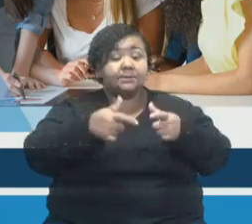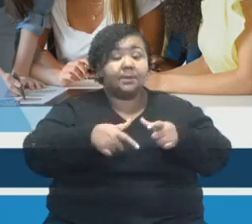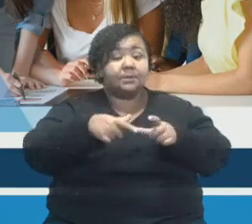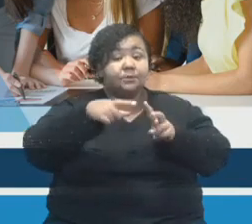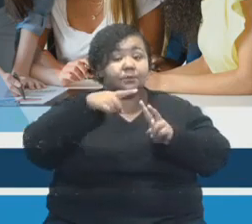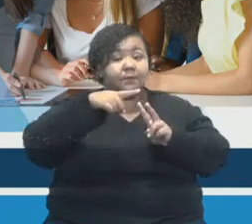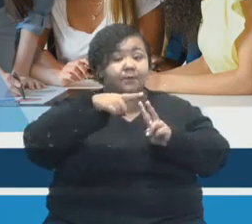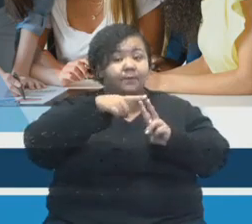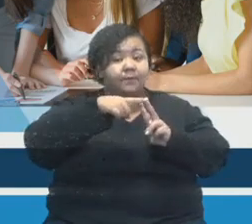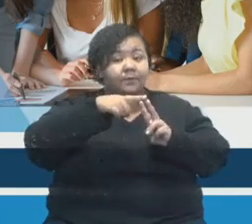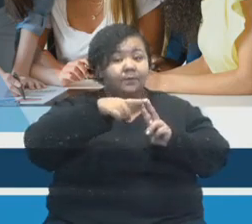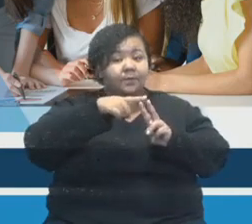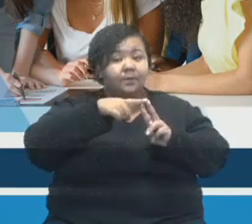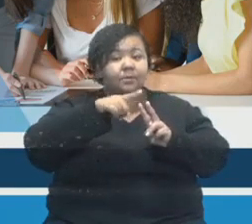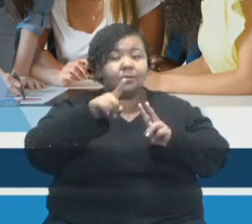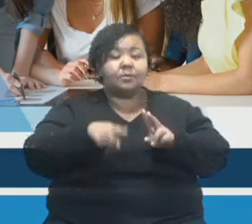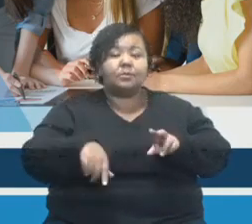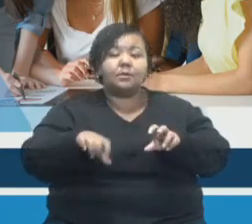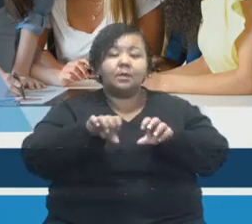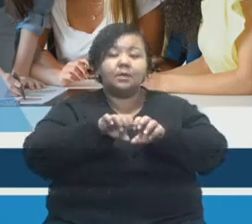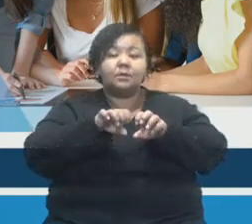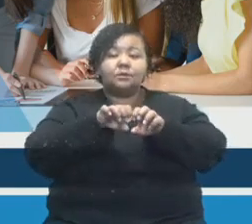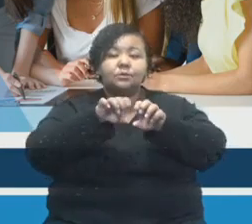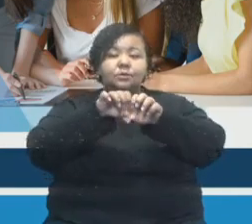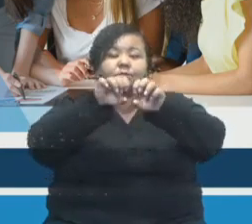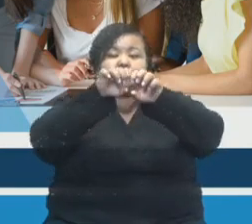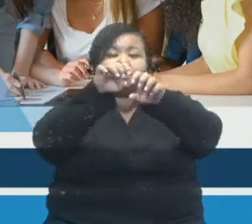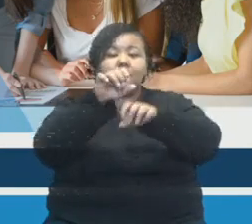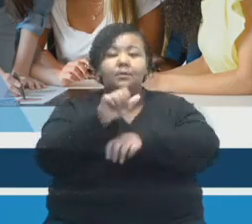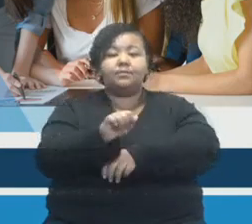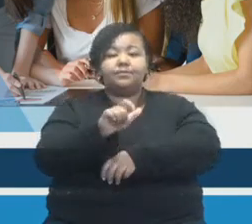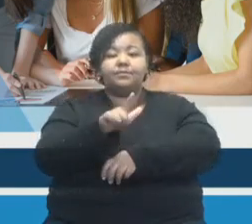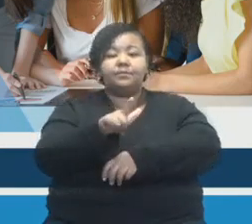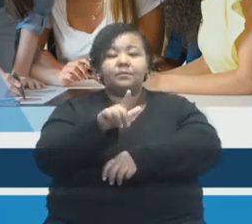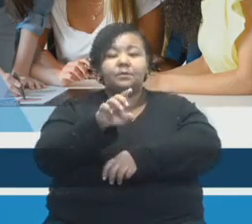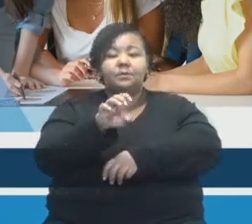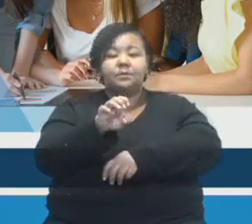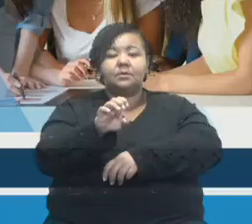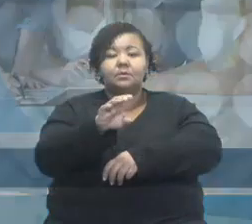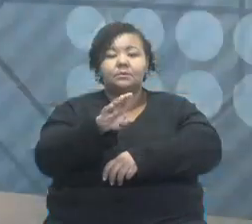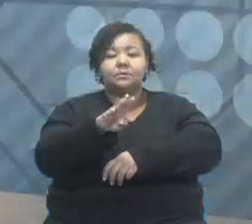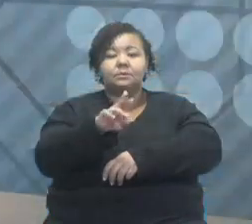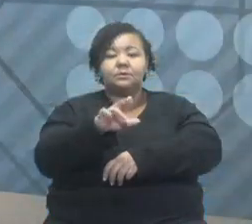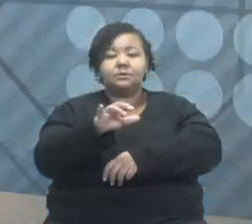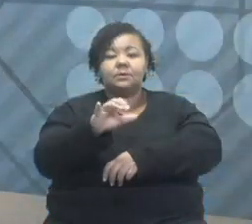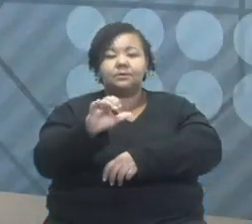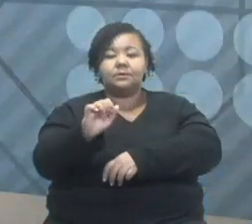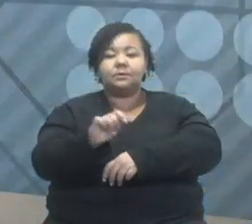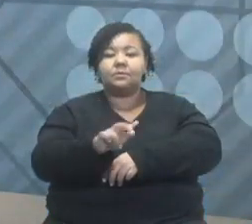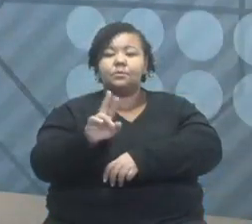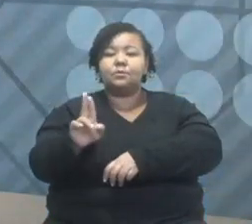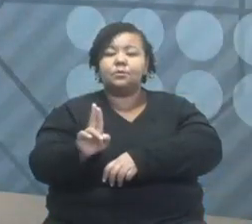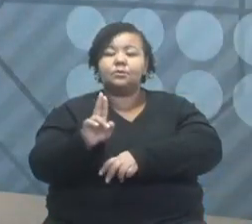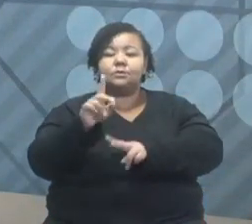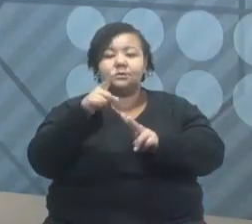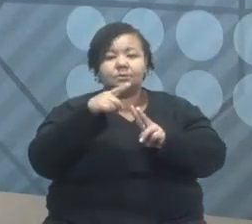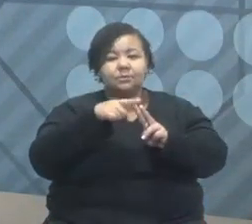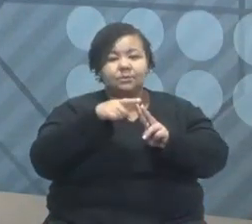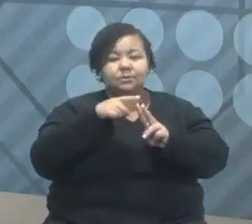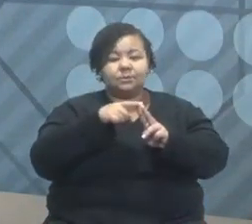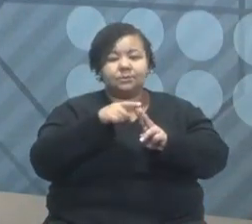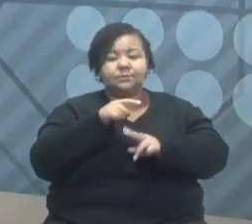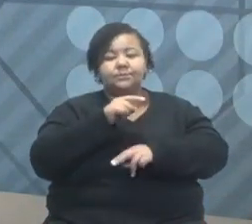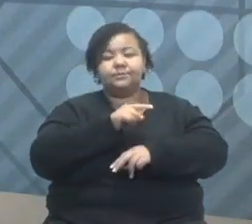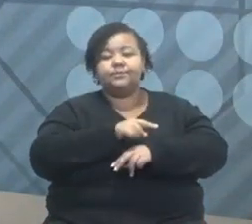ele é uma estrutura algébrica que trabalha com os vetores. Esse conceito, como pode ser